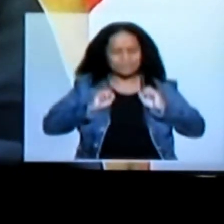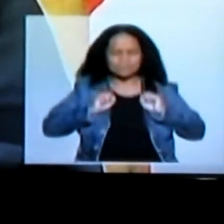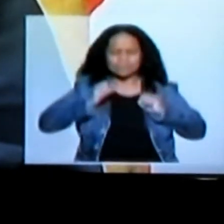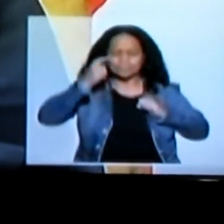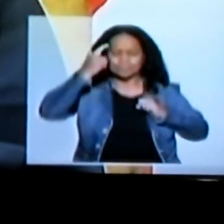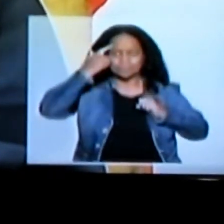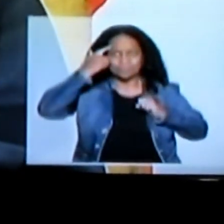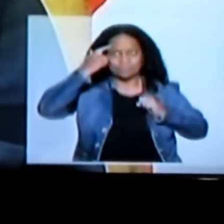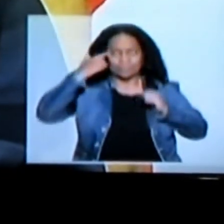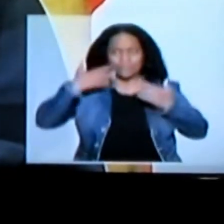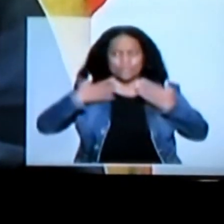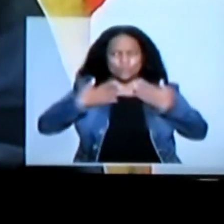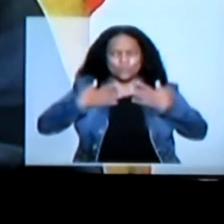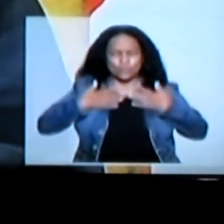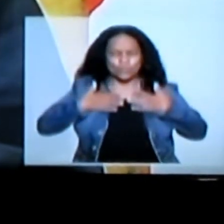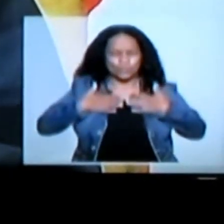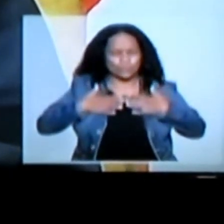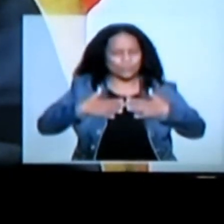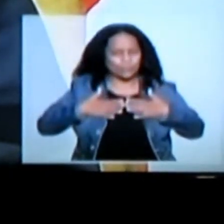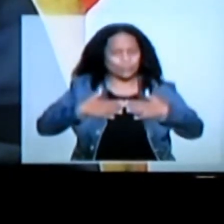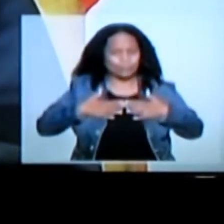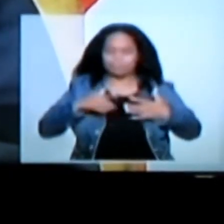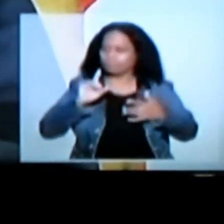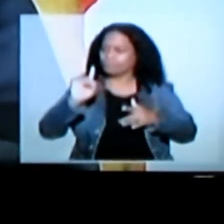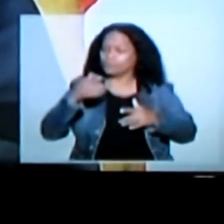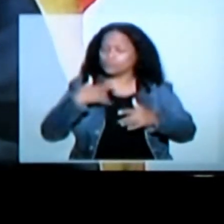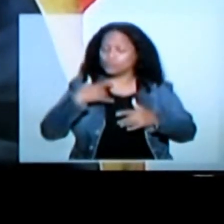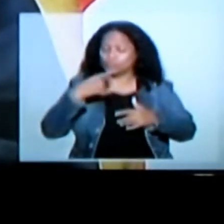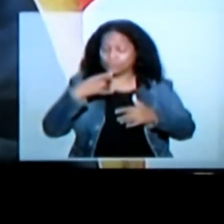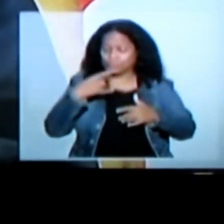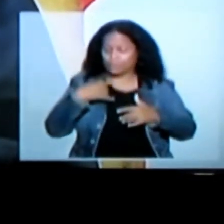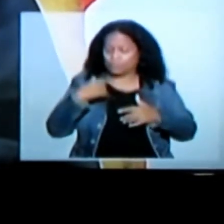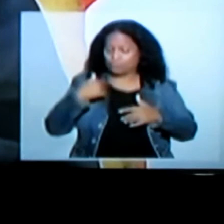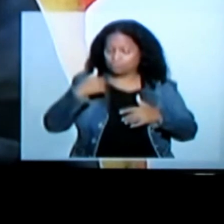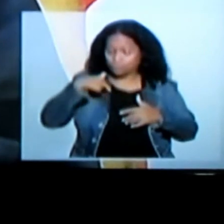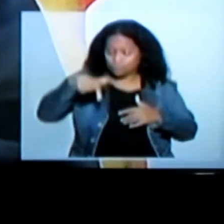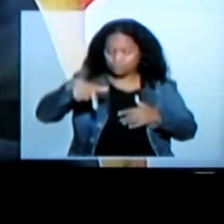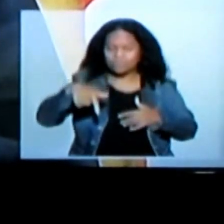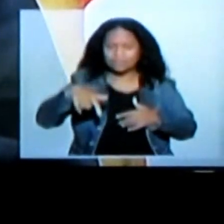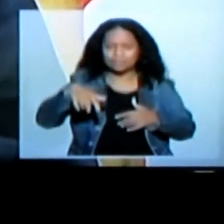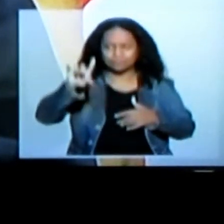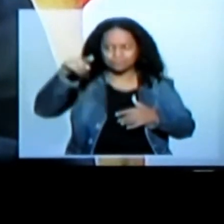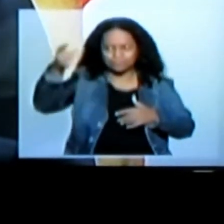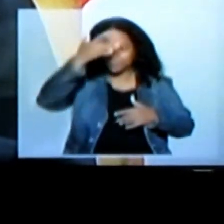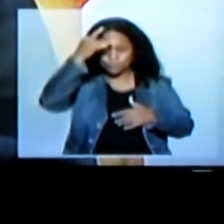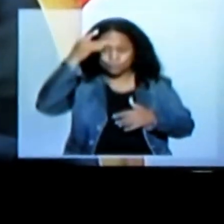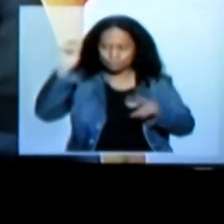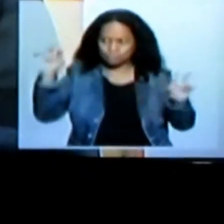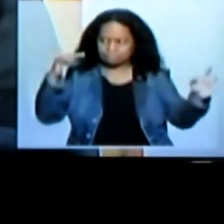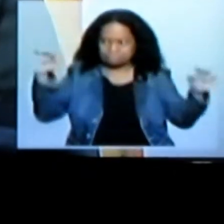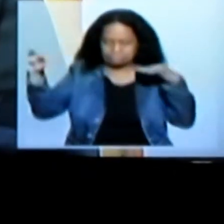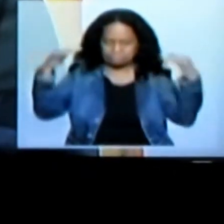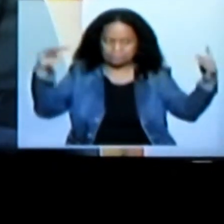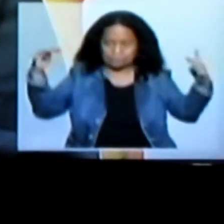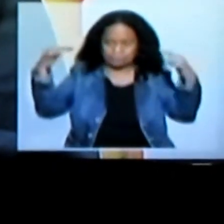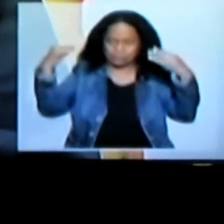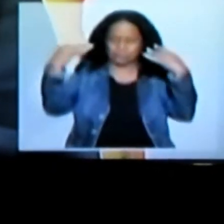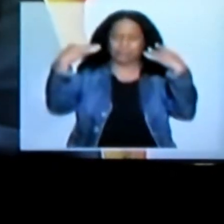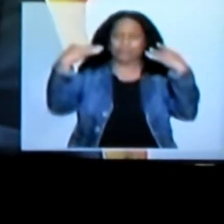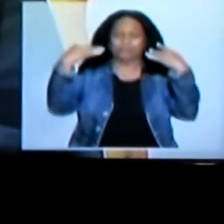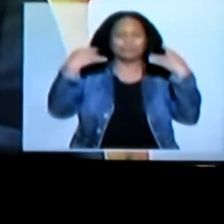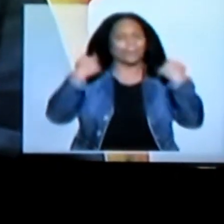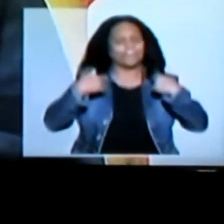né? Porque eu entendo que eu tô ali numa situação que eu não sou só eu, Rafaela. Eu sou ali uma pessoa que tem um monte de seguidor, que espera que eu tenha uma